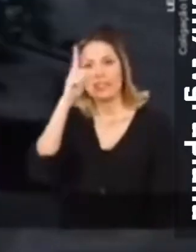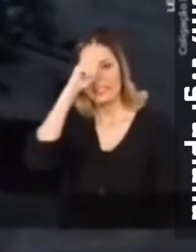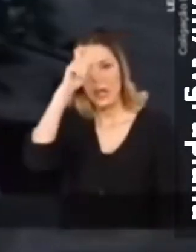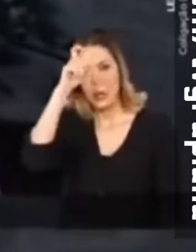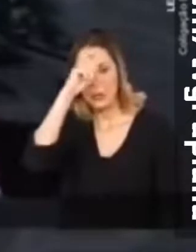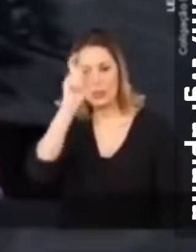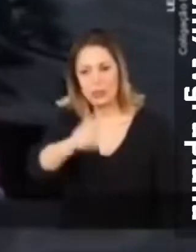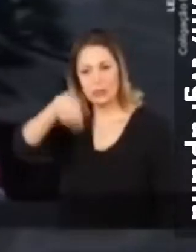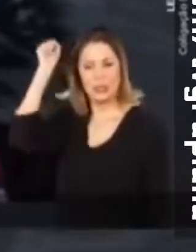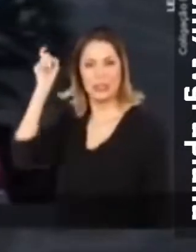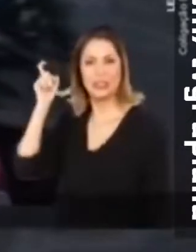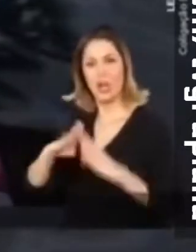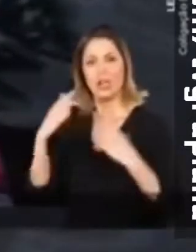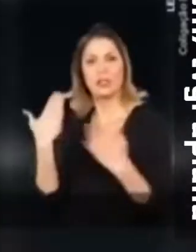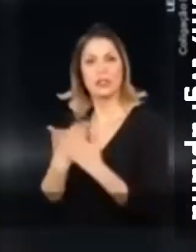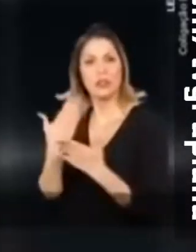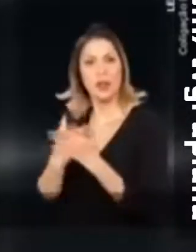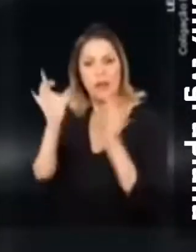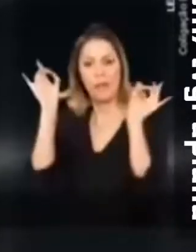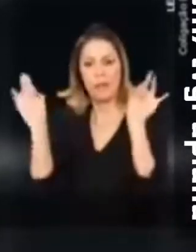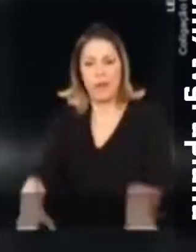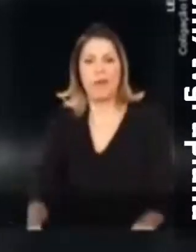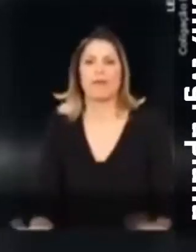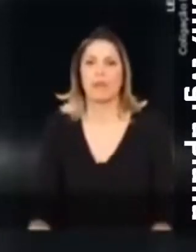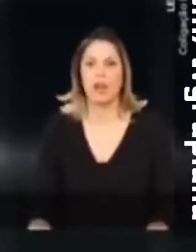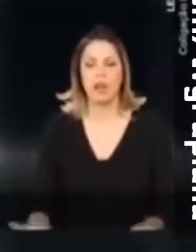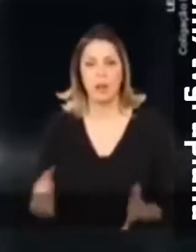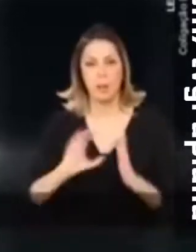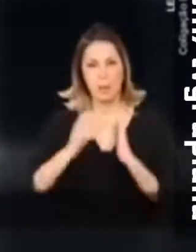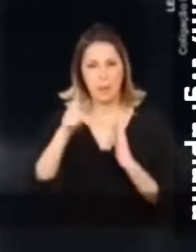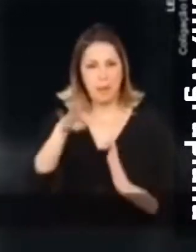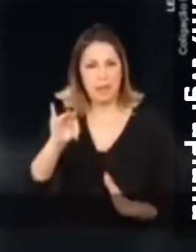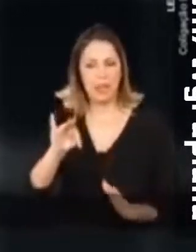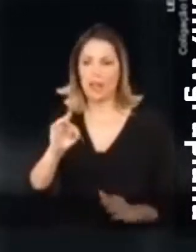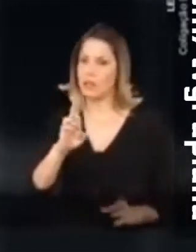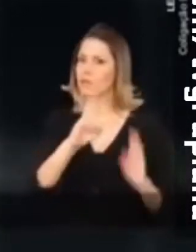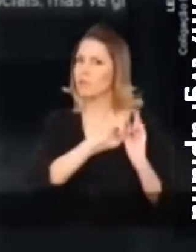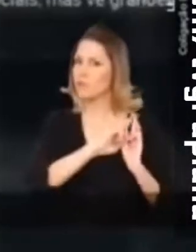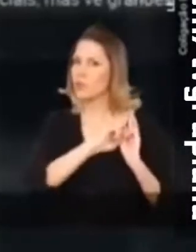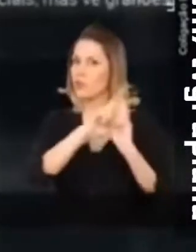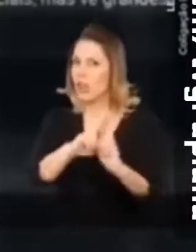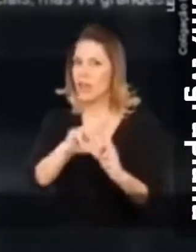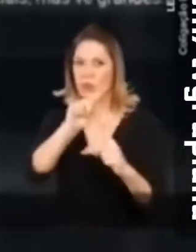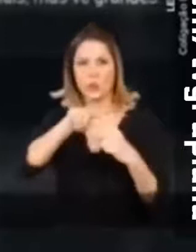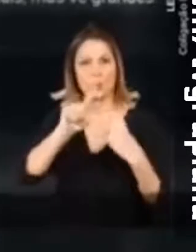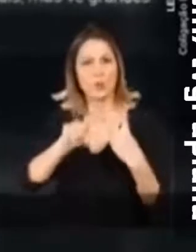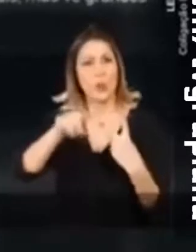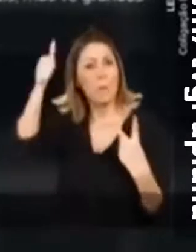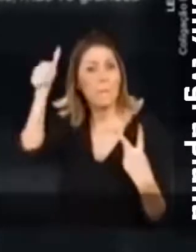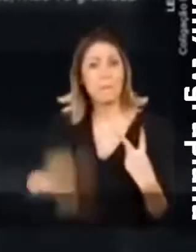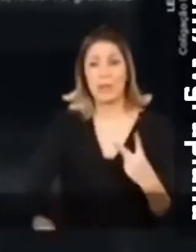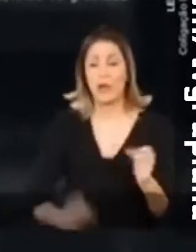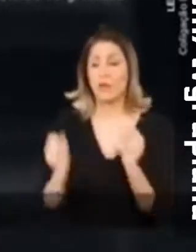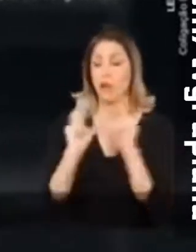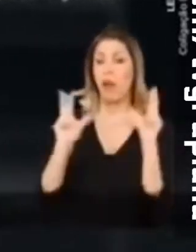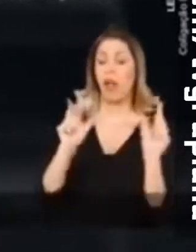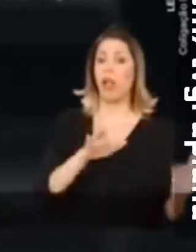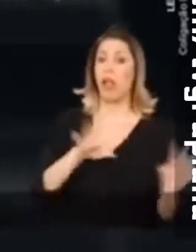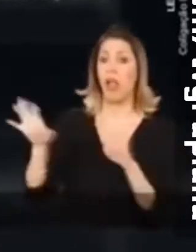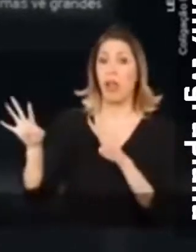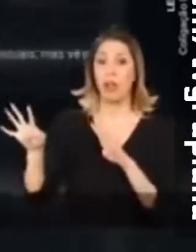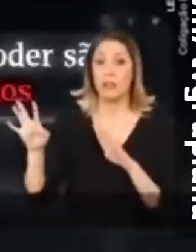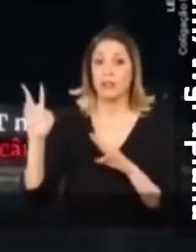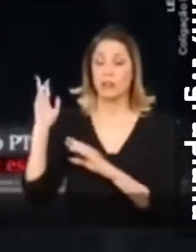e tira crianças da escola. O PT foi o responsável pelos dois maiores escândalos de corrupção da